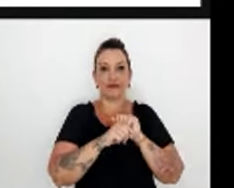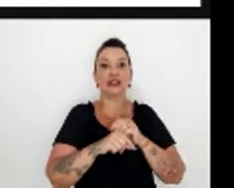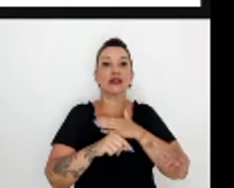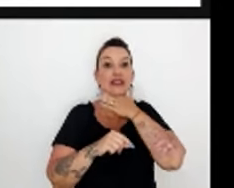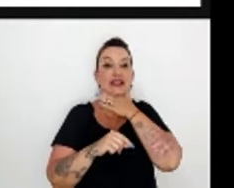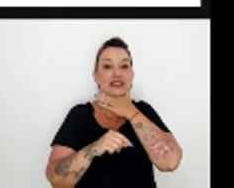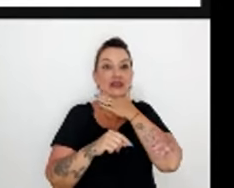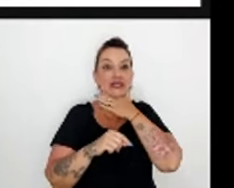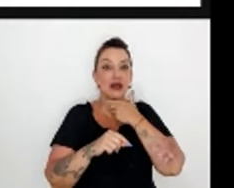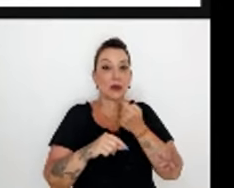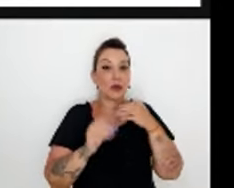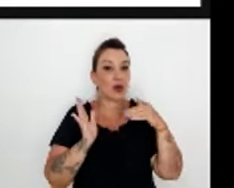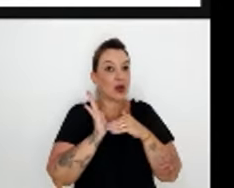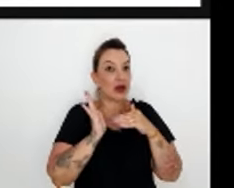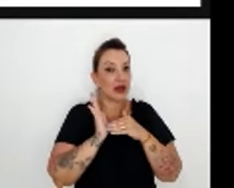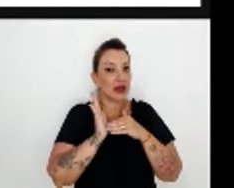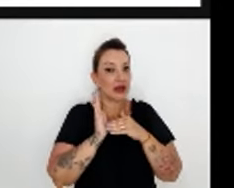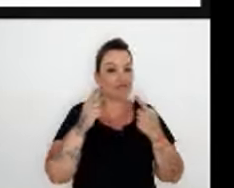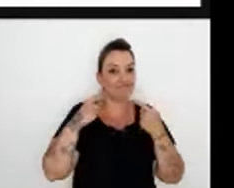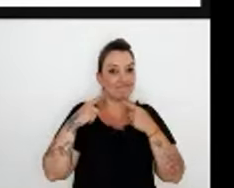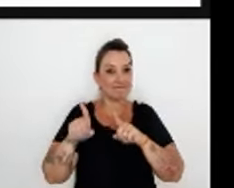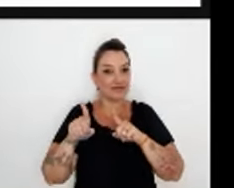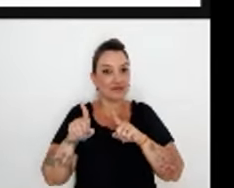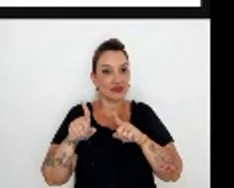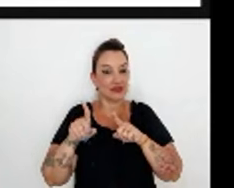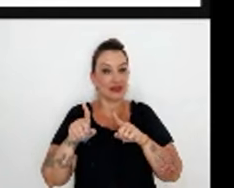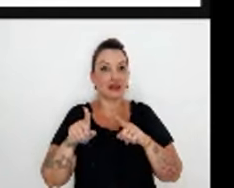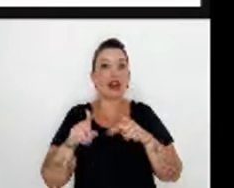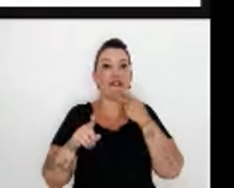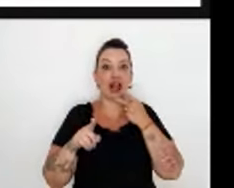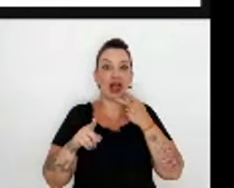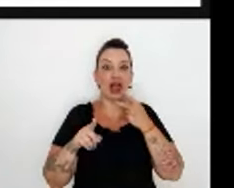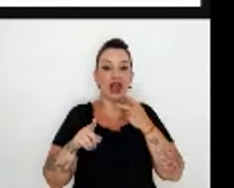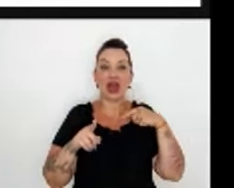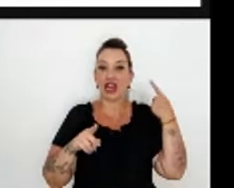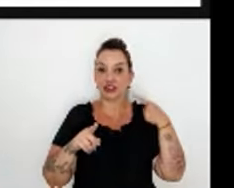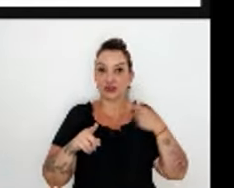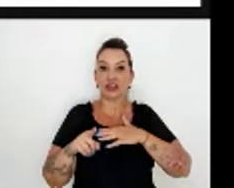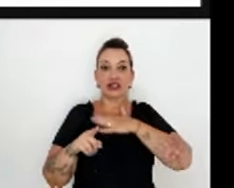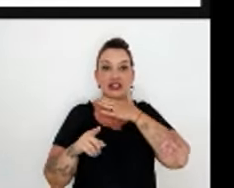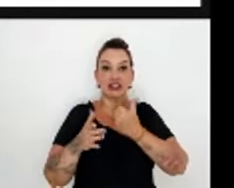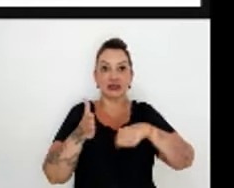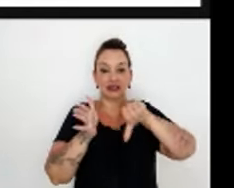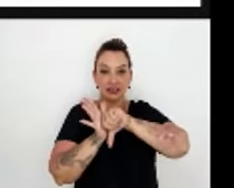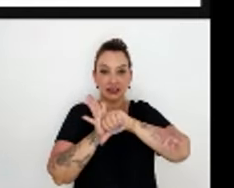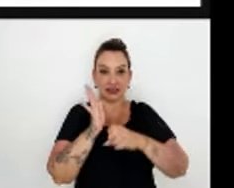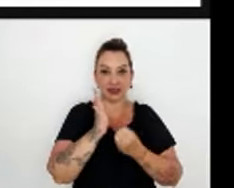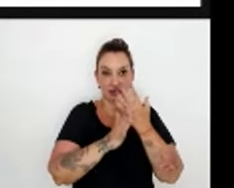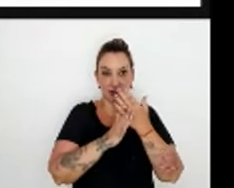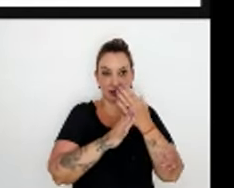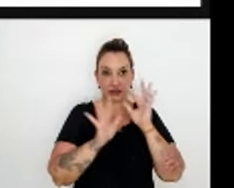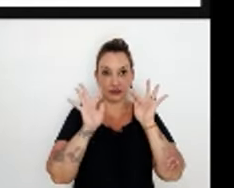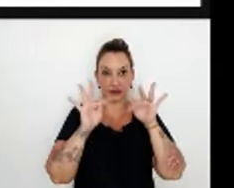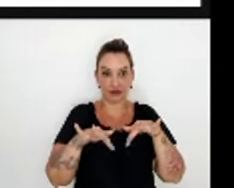muito limitadas de combate, segundo as declarações de advogados criminais que criaram, no final do ano em que ela foi para